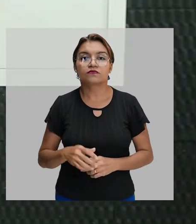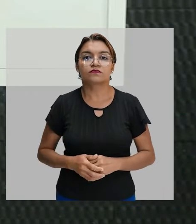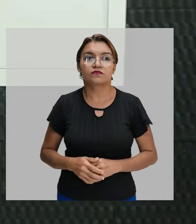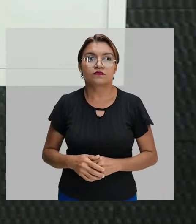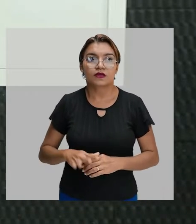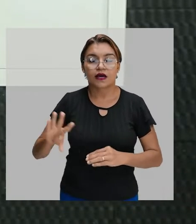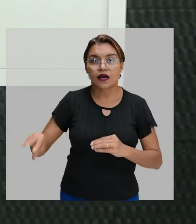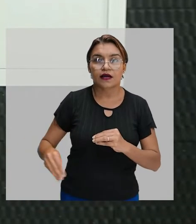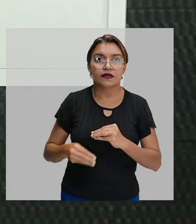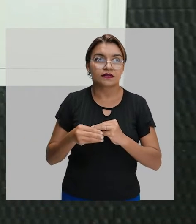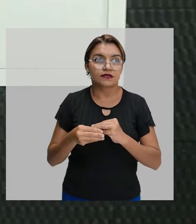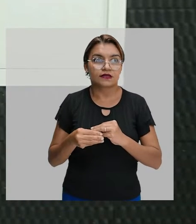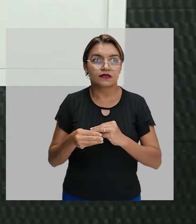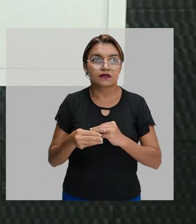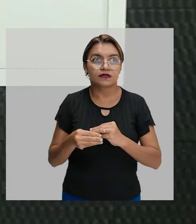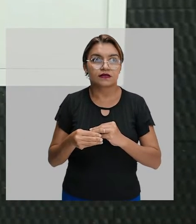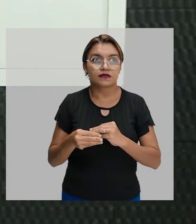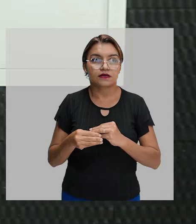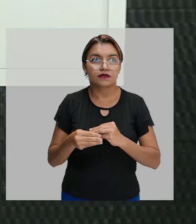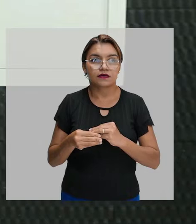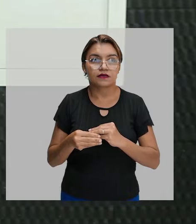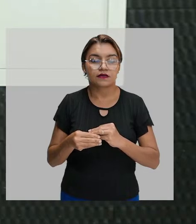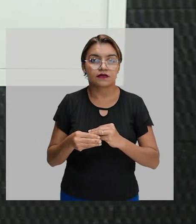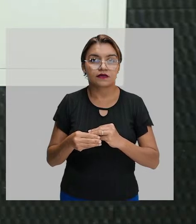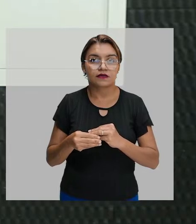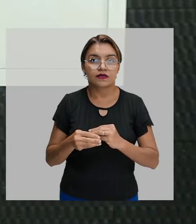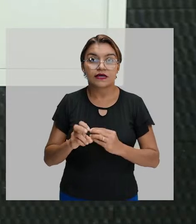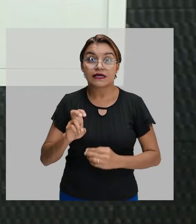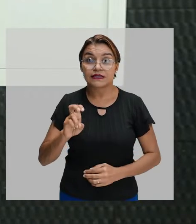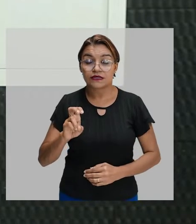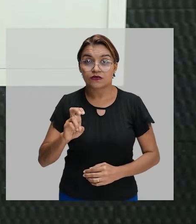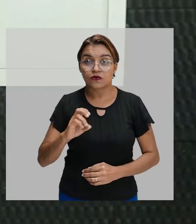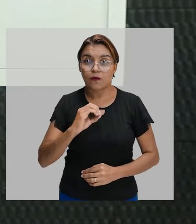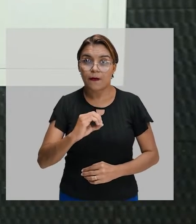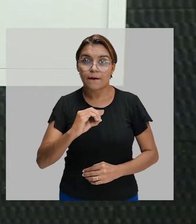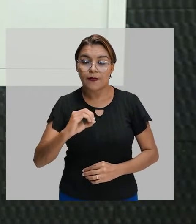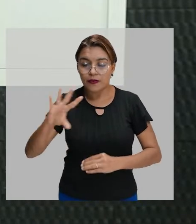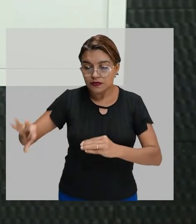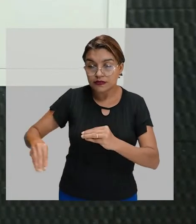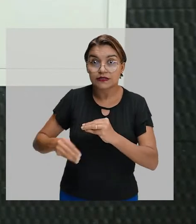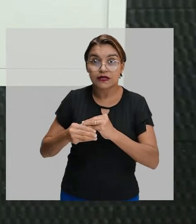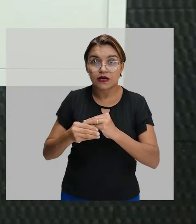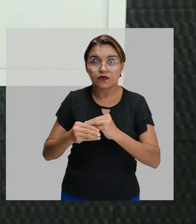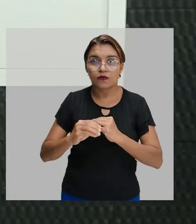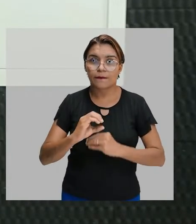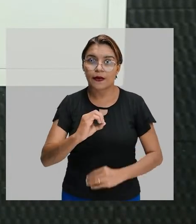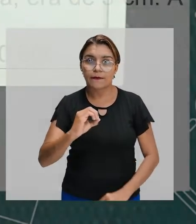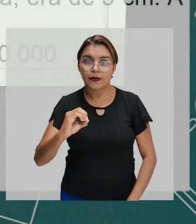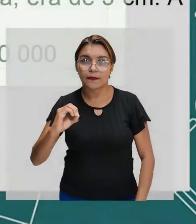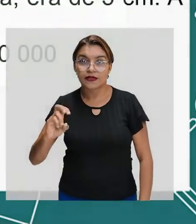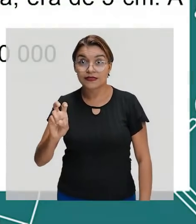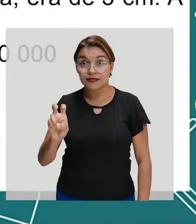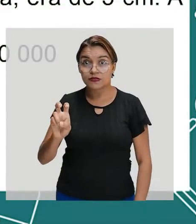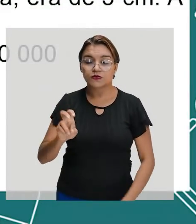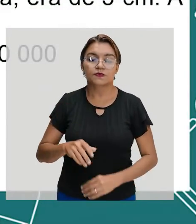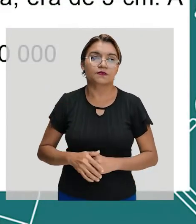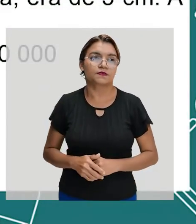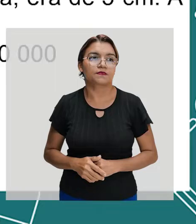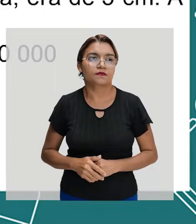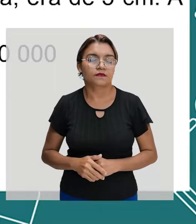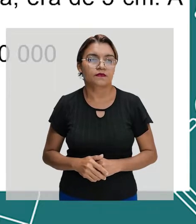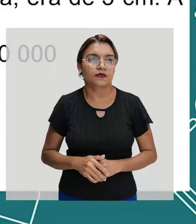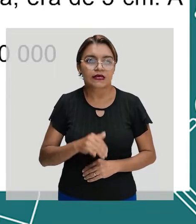você acrescenta aí os 50 né é um para